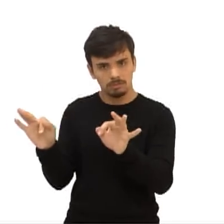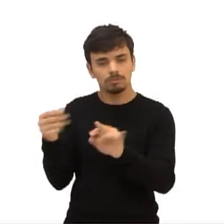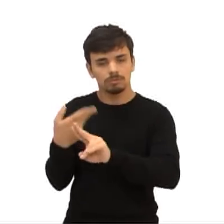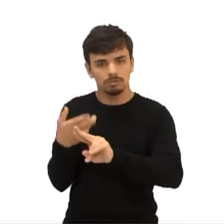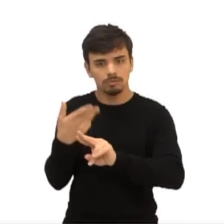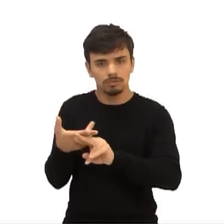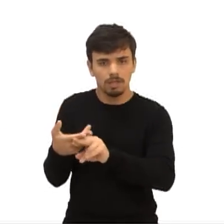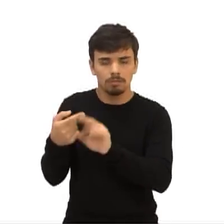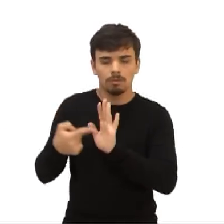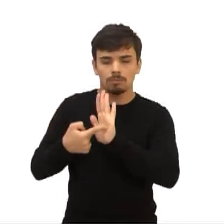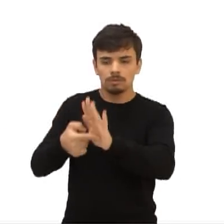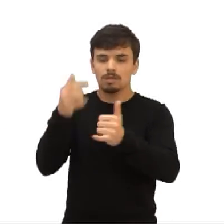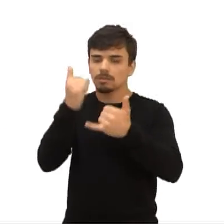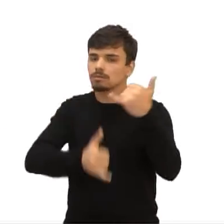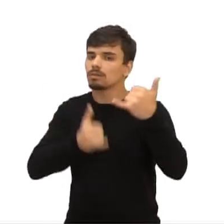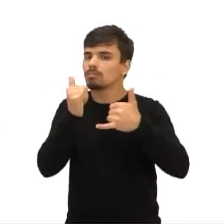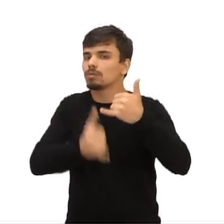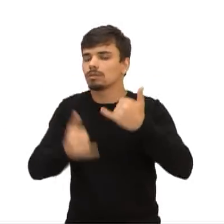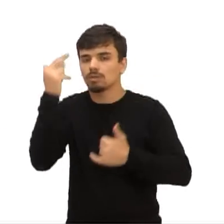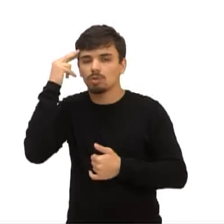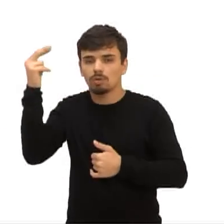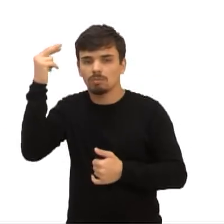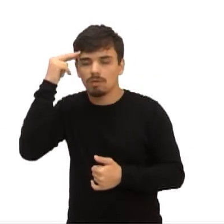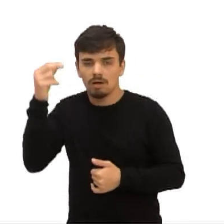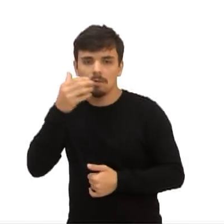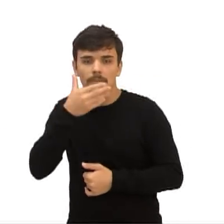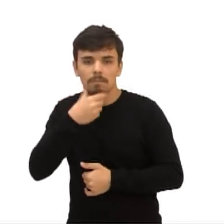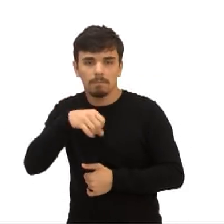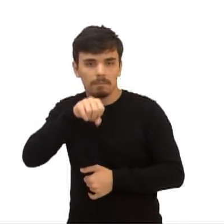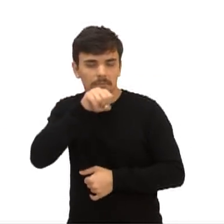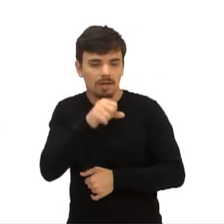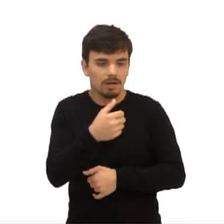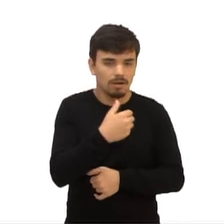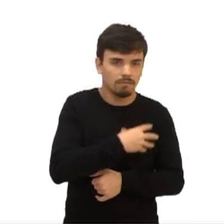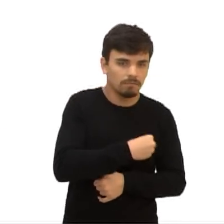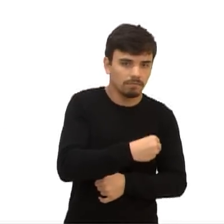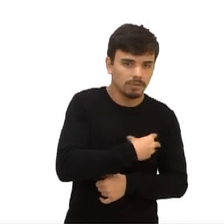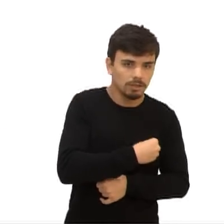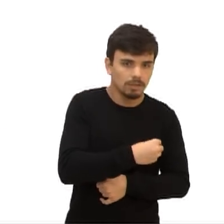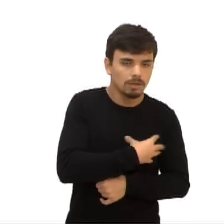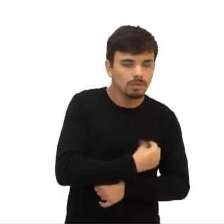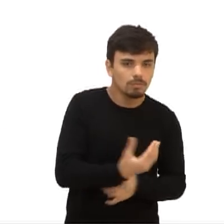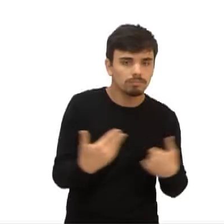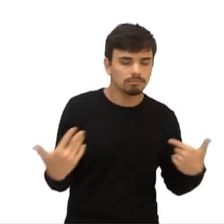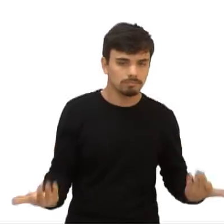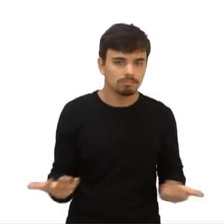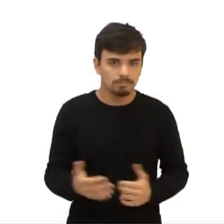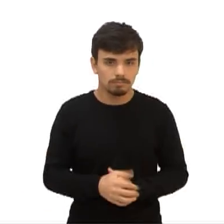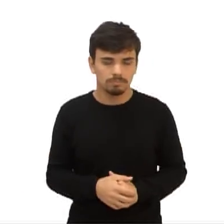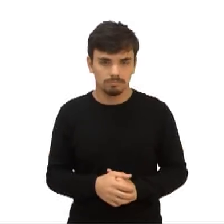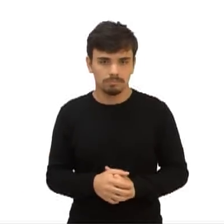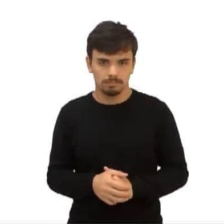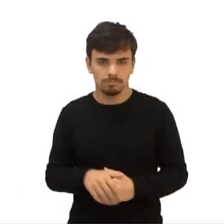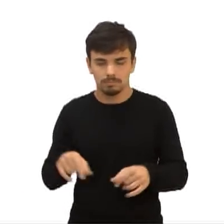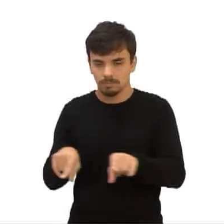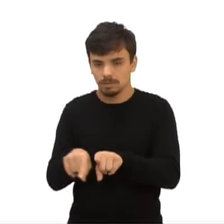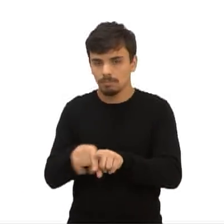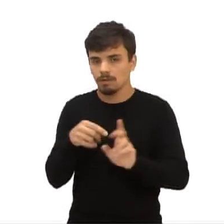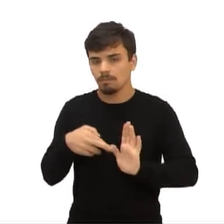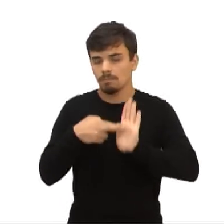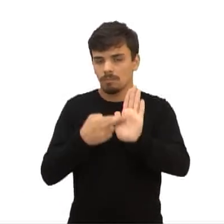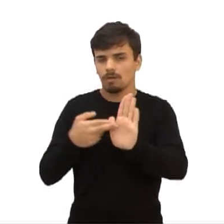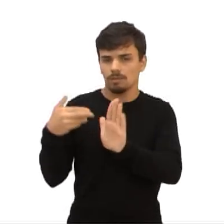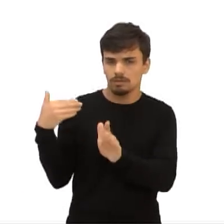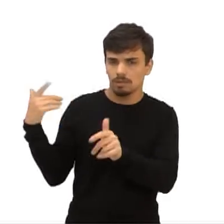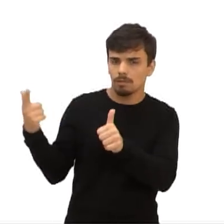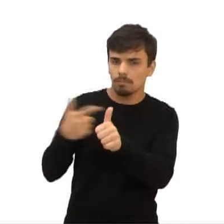uma semelhança comum entre pais e filhos, né? Uma semelhança física, revela também um princípio da